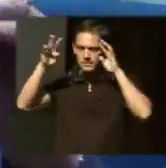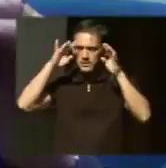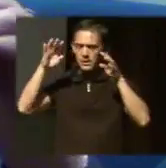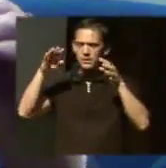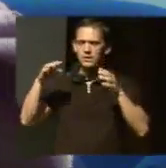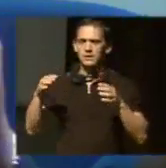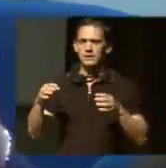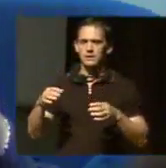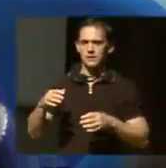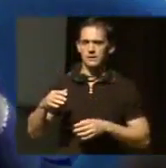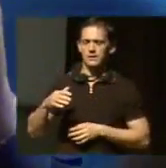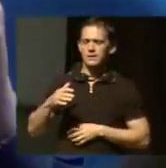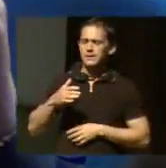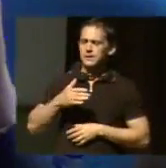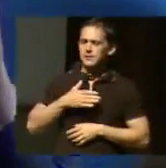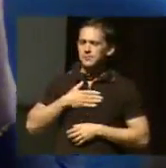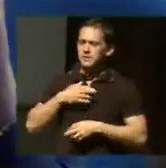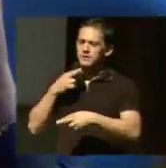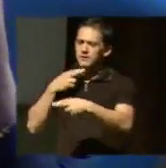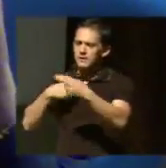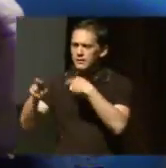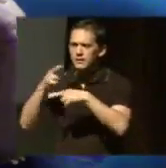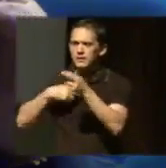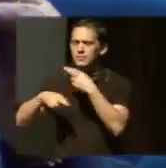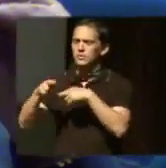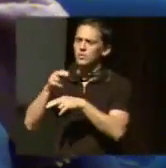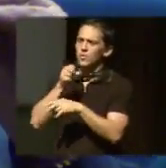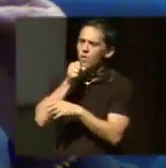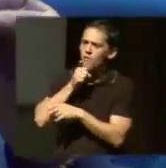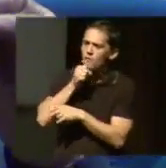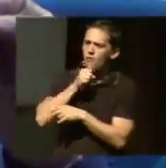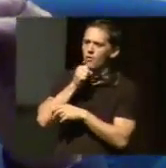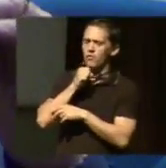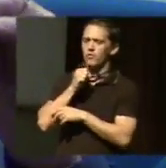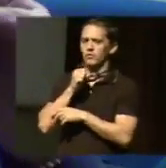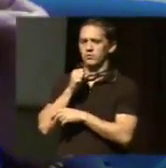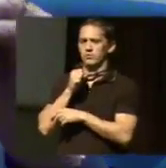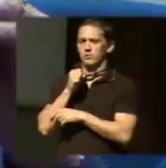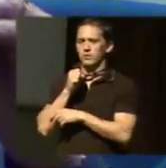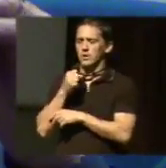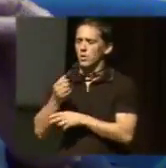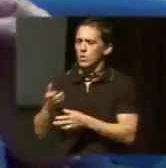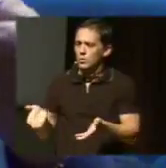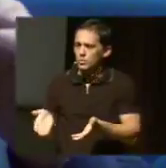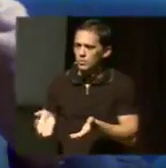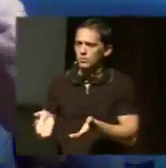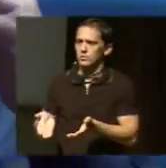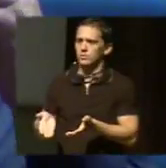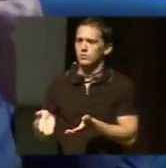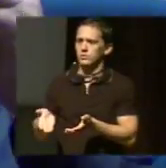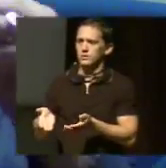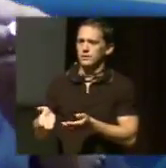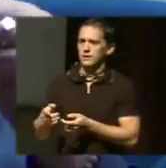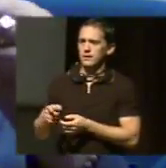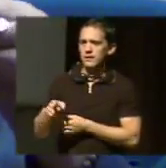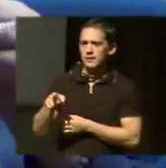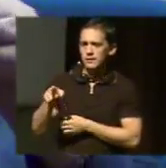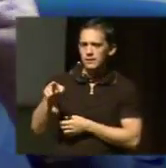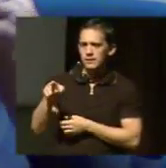a minha relação com meus avós hoje? Ele